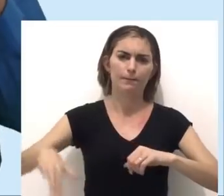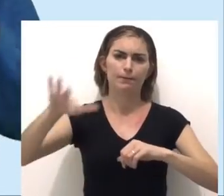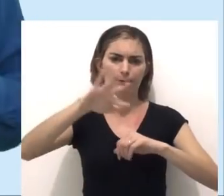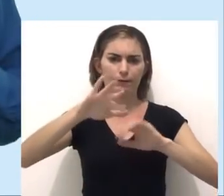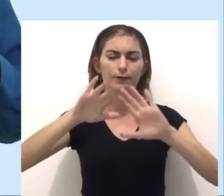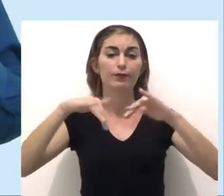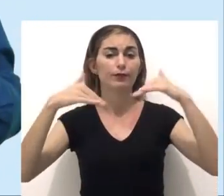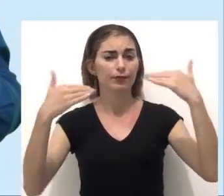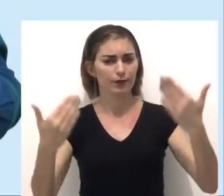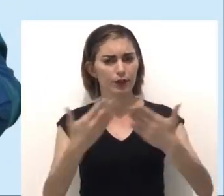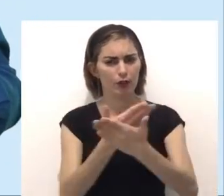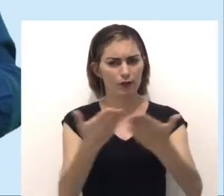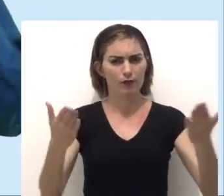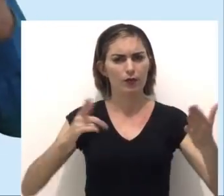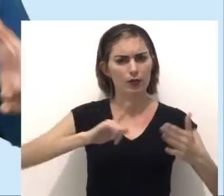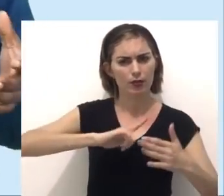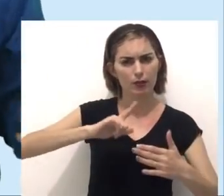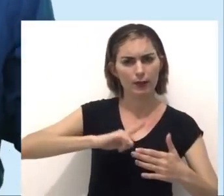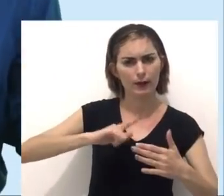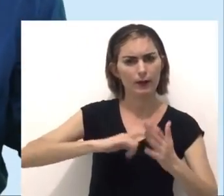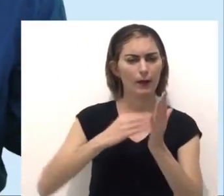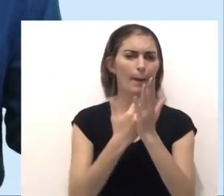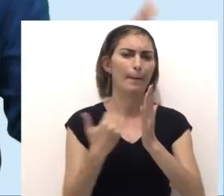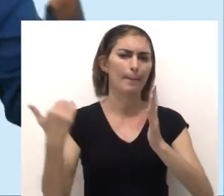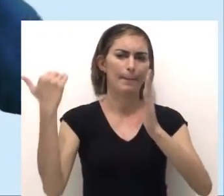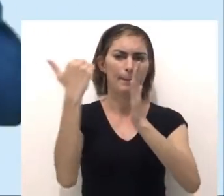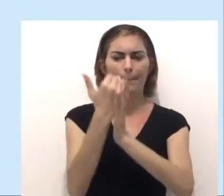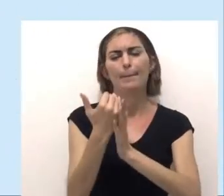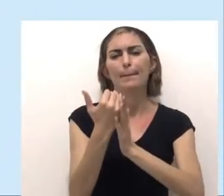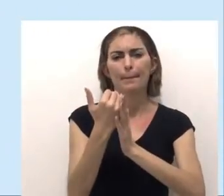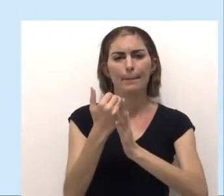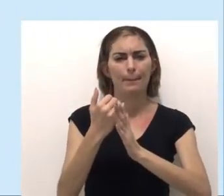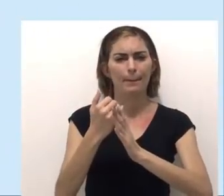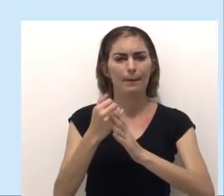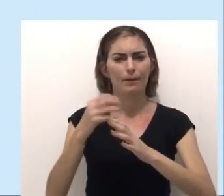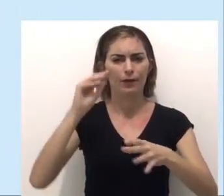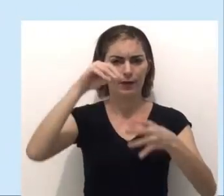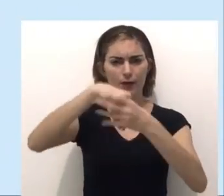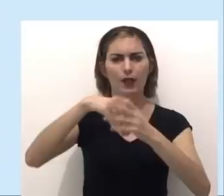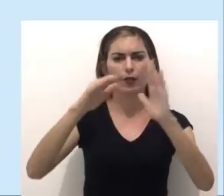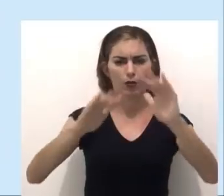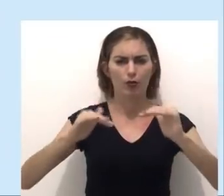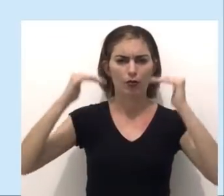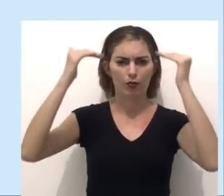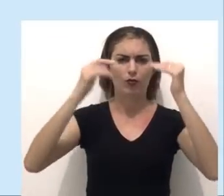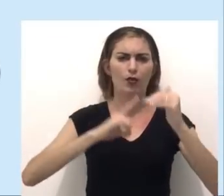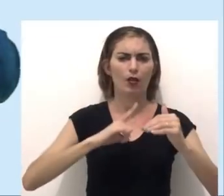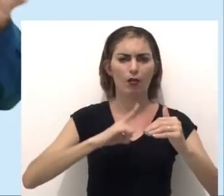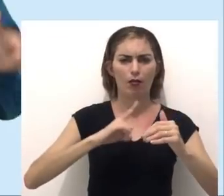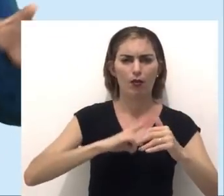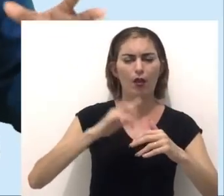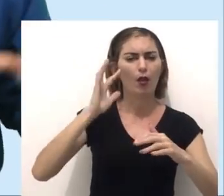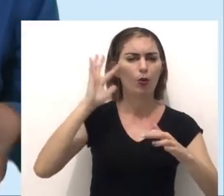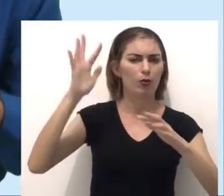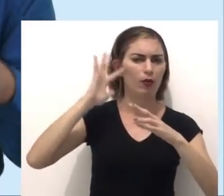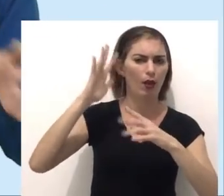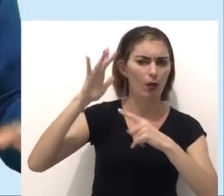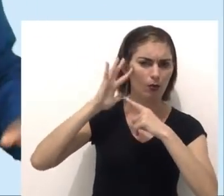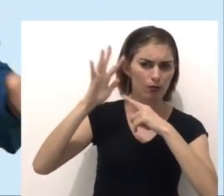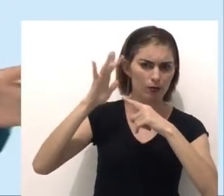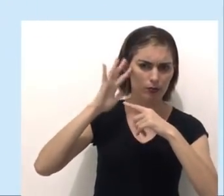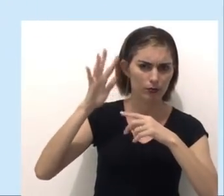e poder. Então, vocês vão ter mais... Dentro do absolutismo, nós vamos ter o quê?